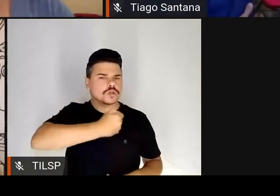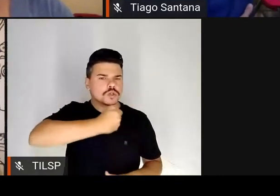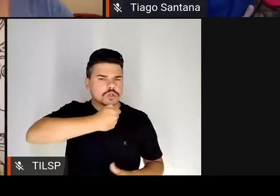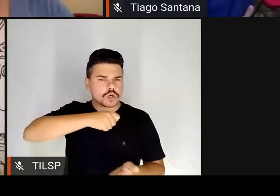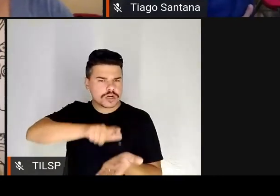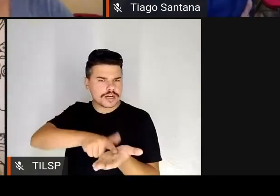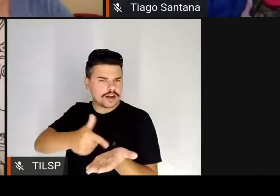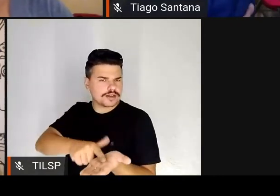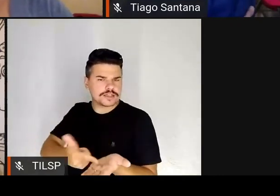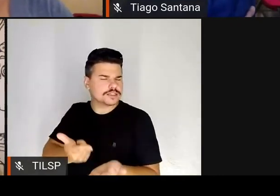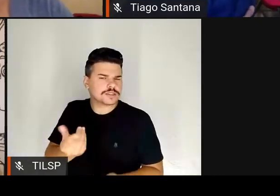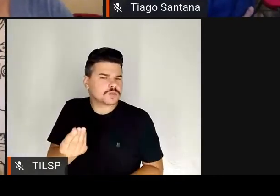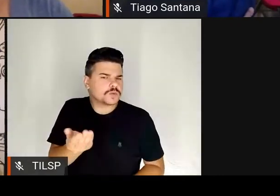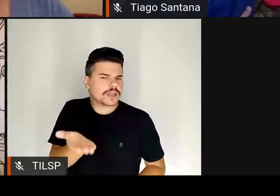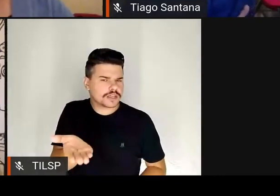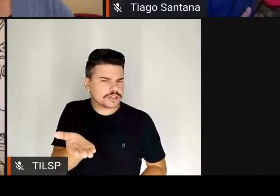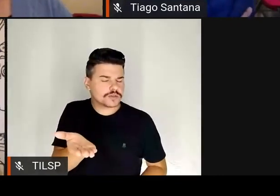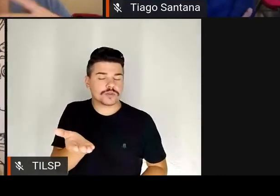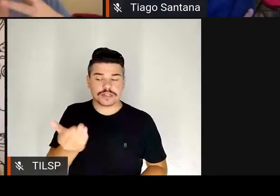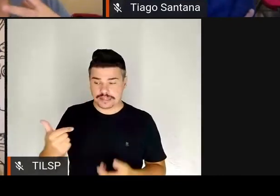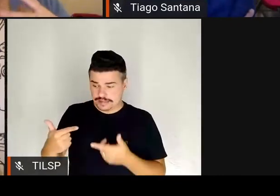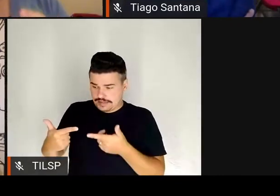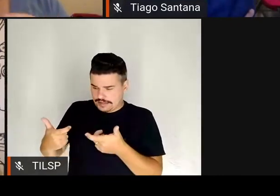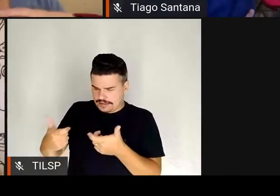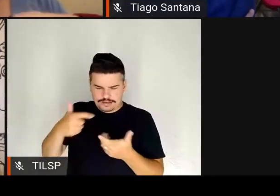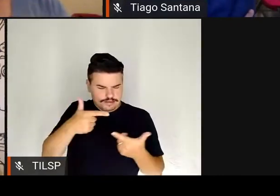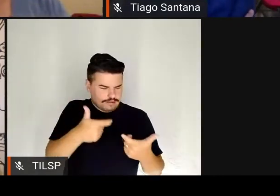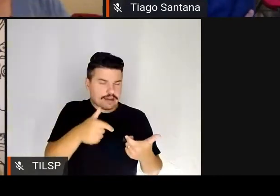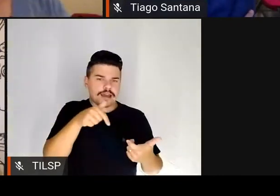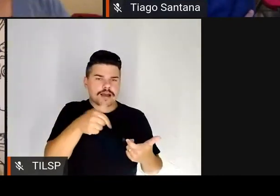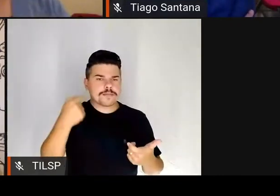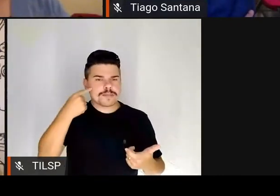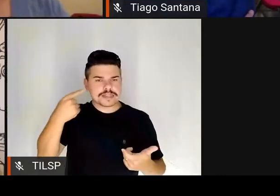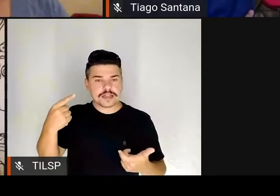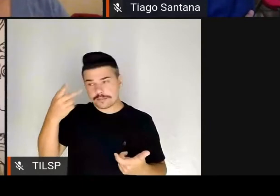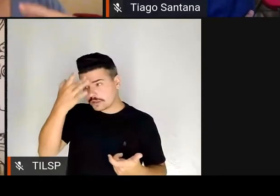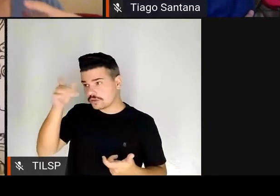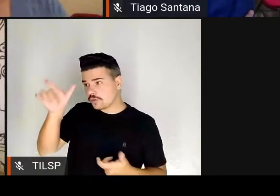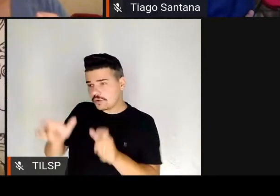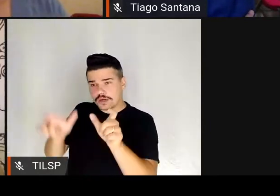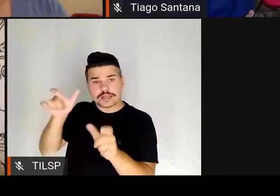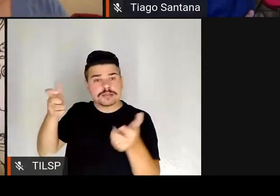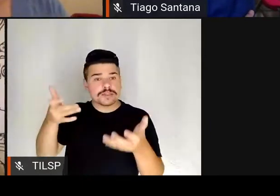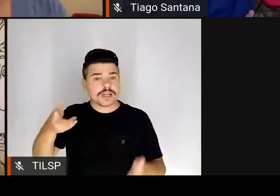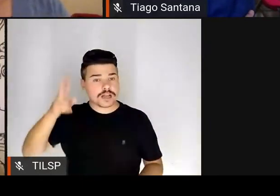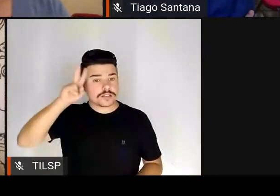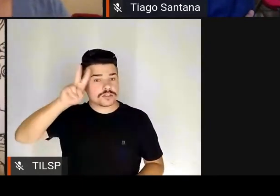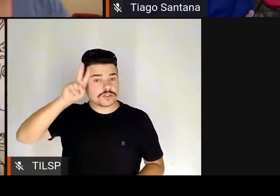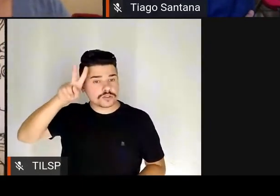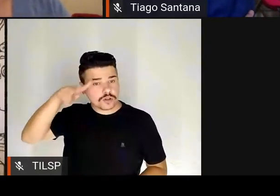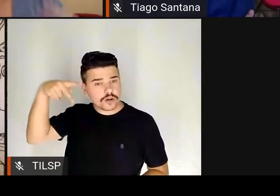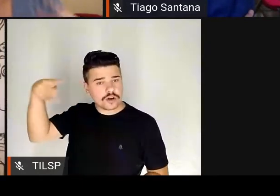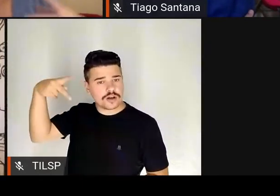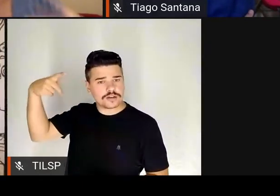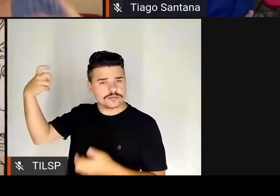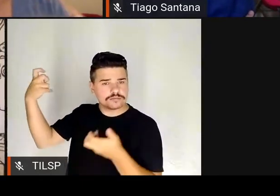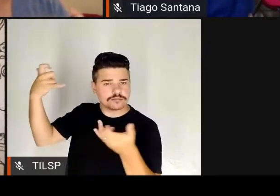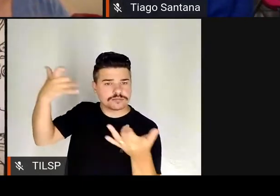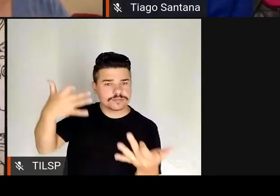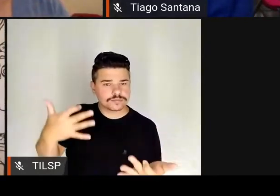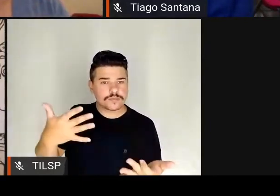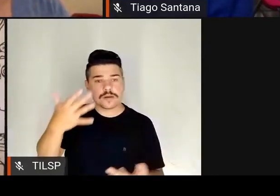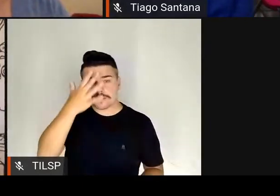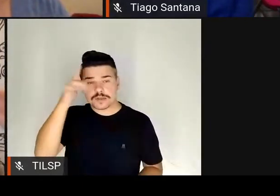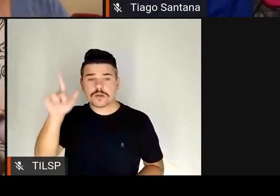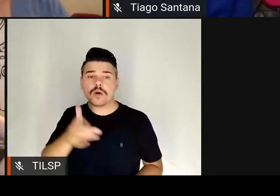fotojornalista, né, ou especialmente fotojornalista de guerra, o que a gente pensa? Alguém que quer contar uma história, né, alguém que tem uma